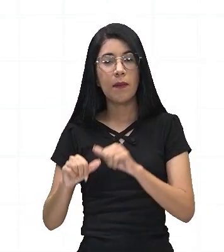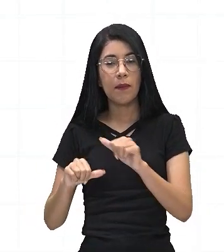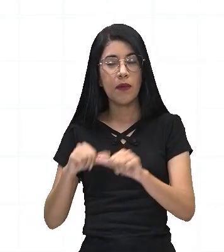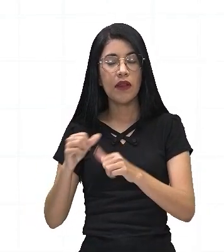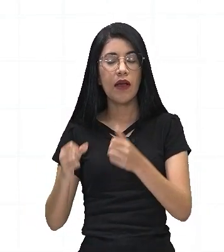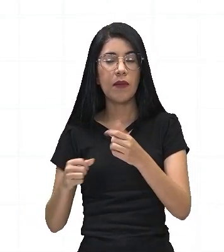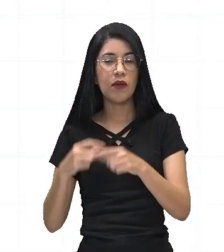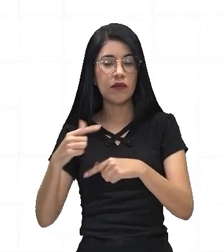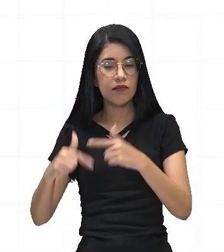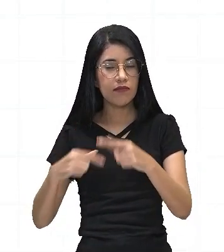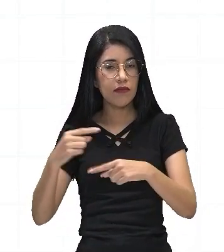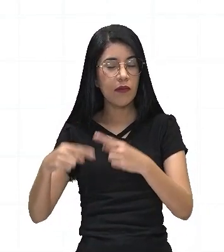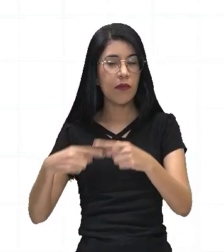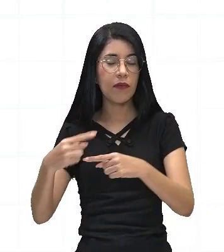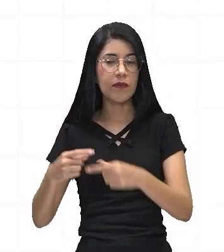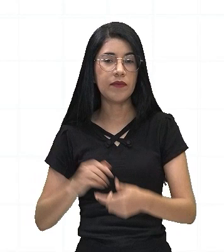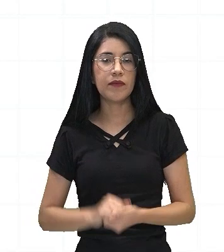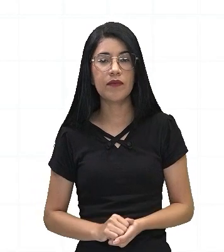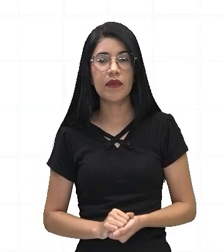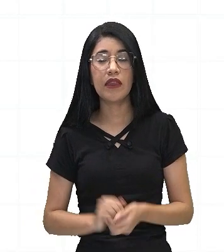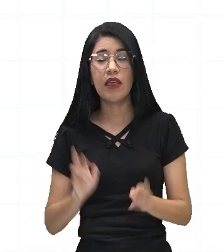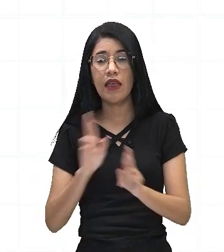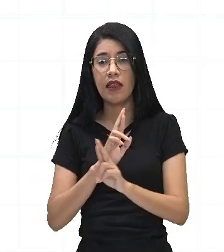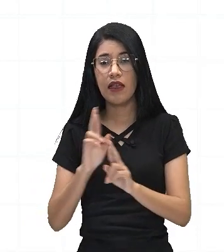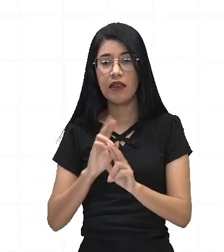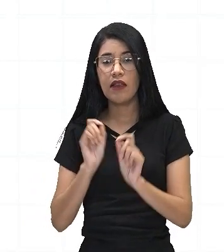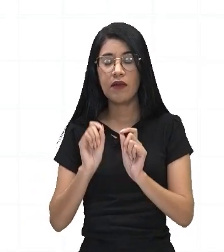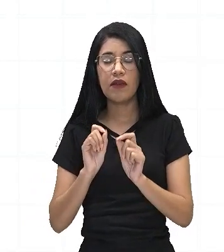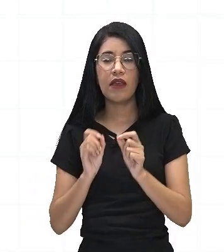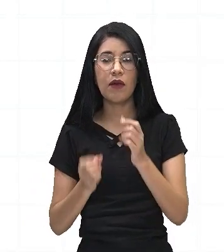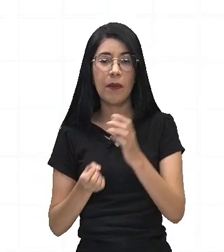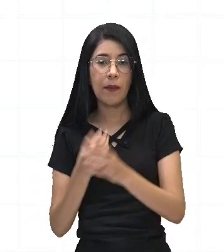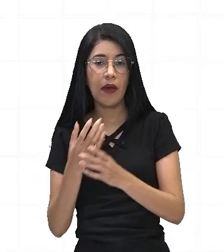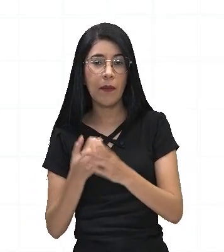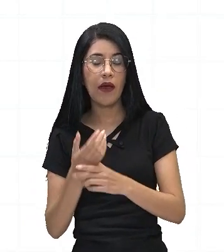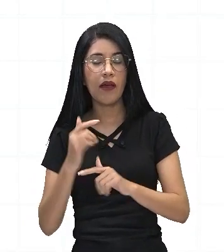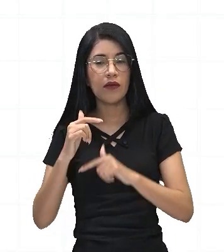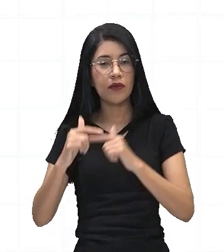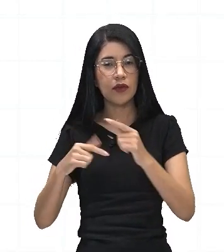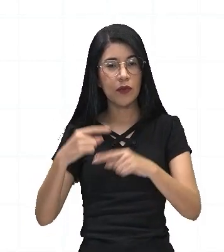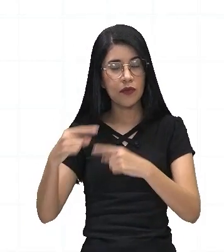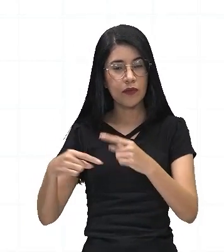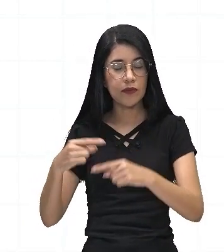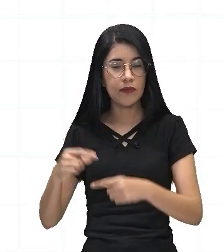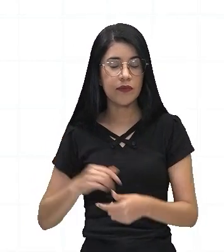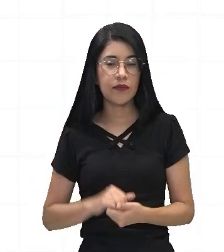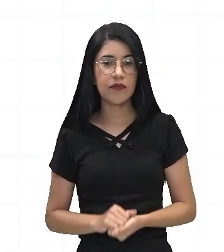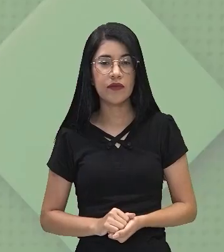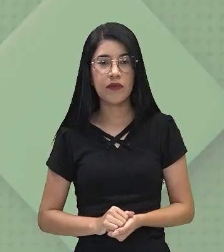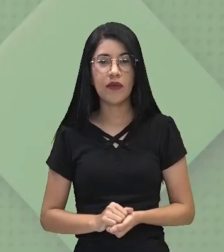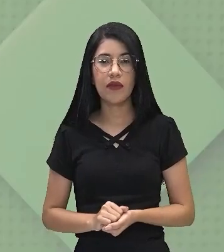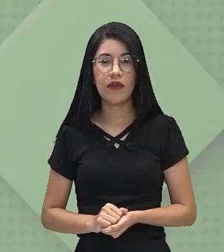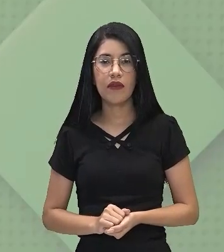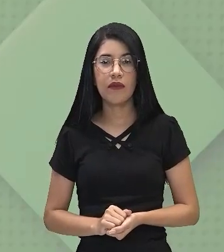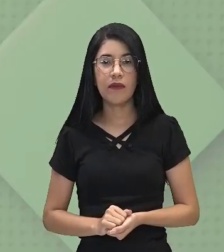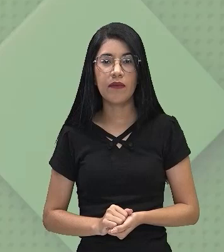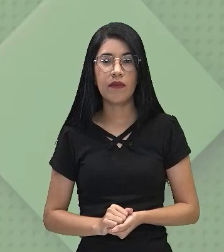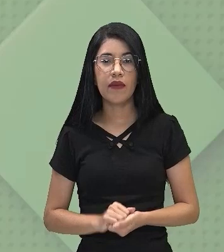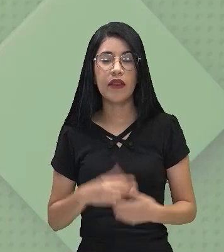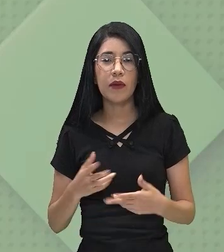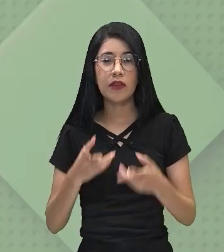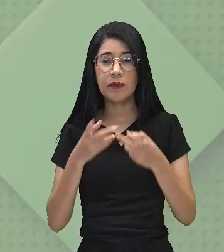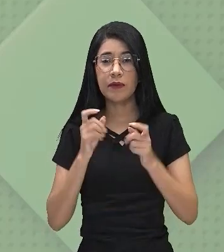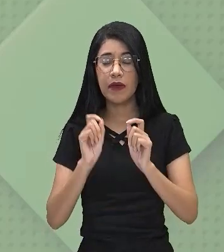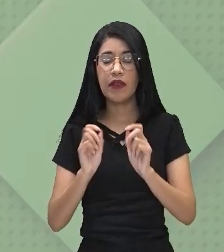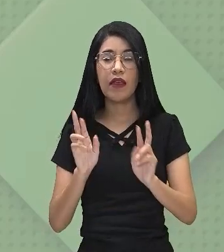trabalho. Então, como a gente pode observar, está relacionada ali com a produção de trabalho. E aí a gente visualiza, que ela está